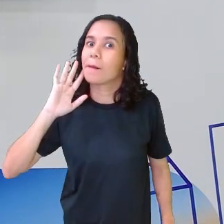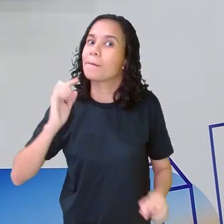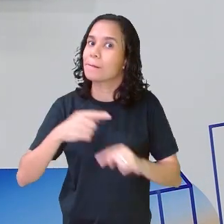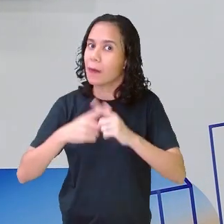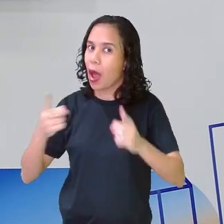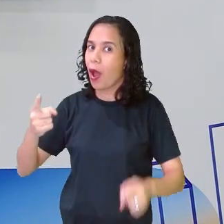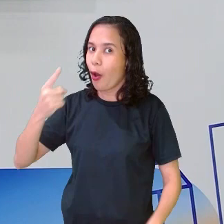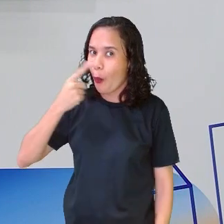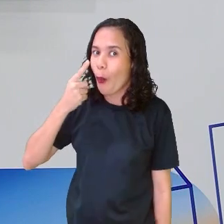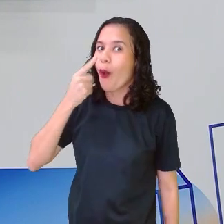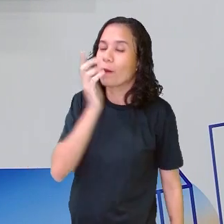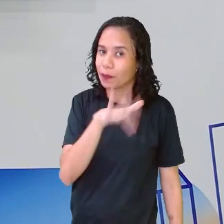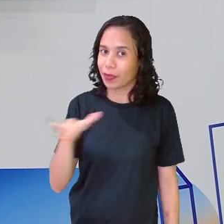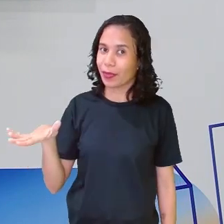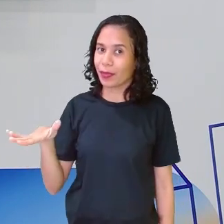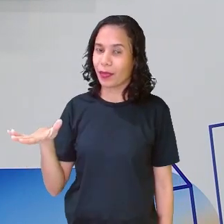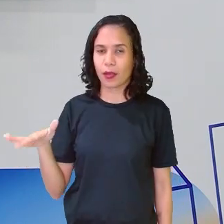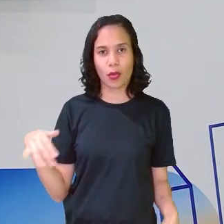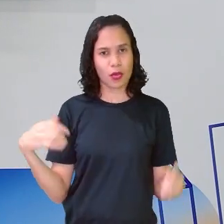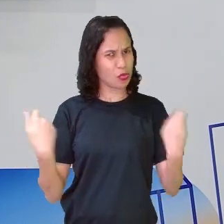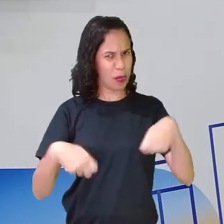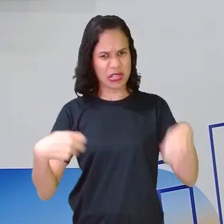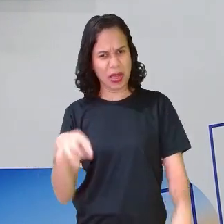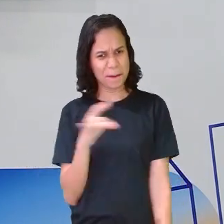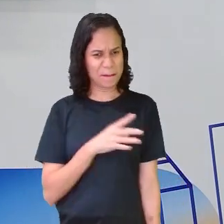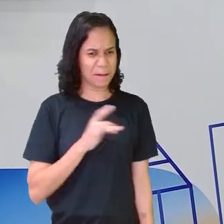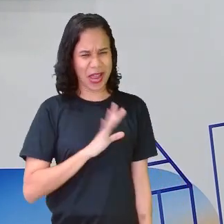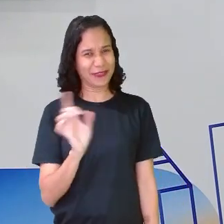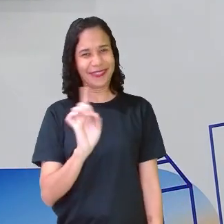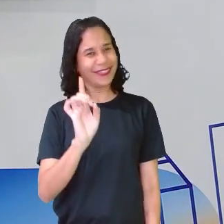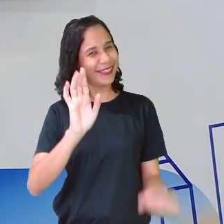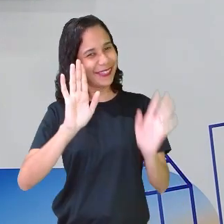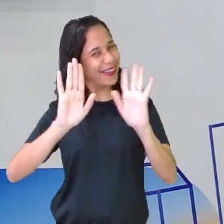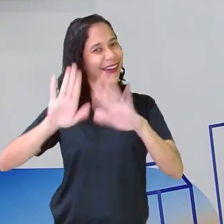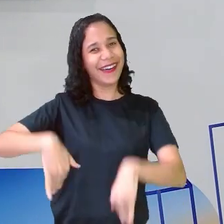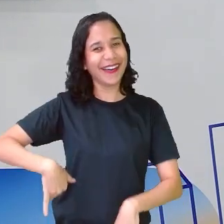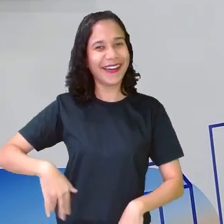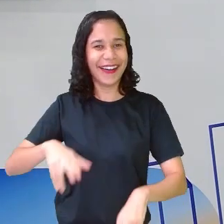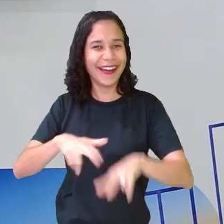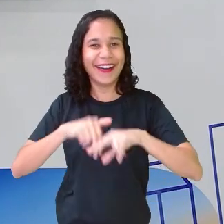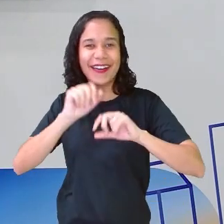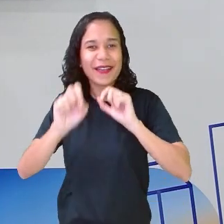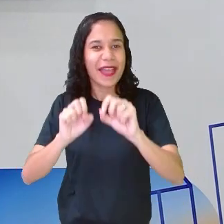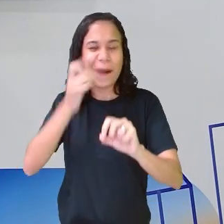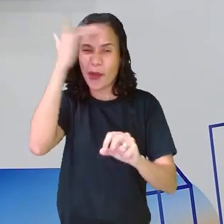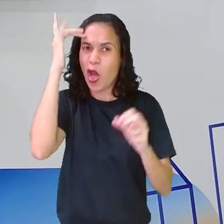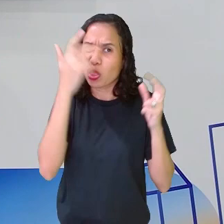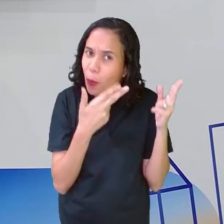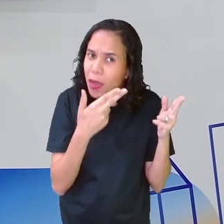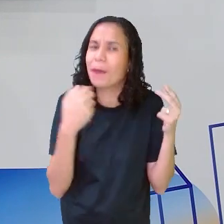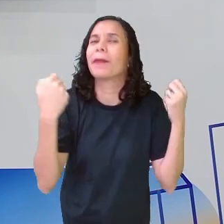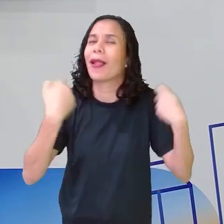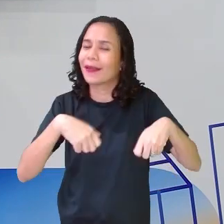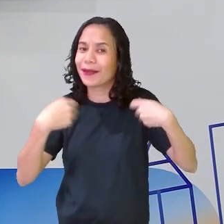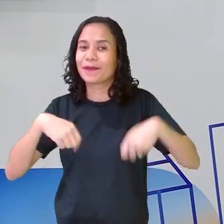Mas olha, crianças, não vão ficar assustados, nem, sabe, deixar de dormir de noite, porque isso aí é